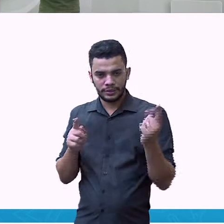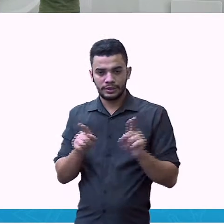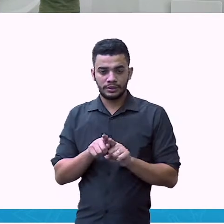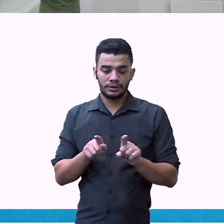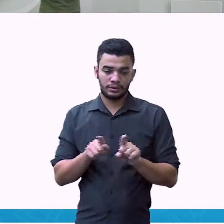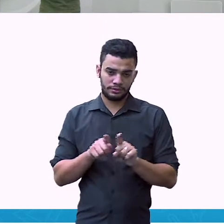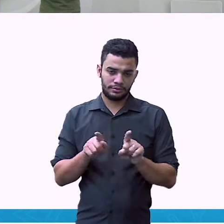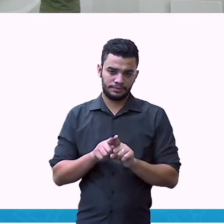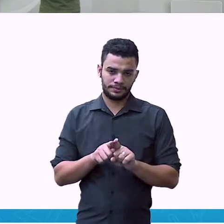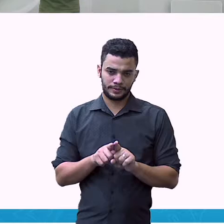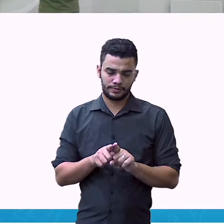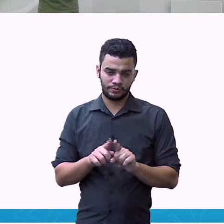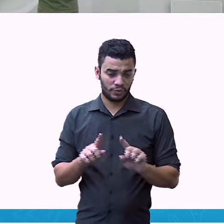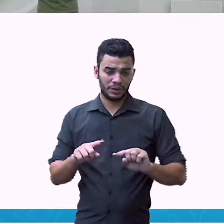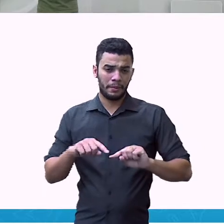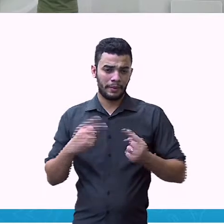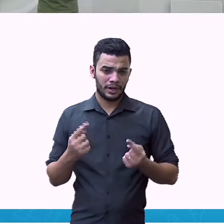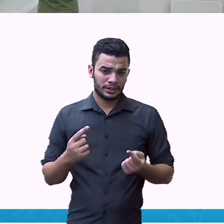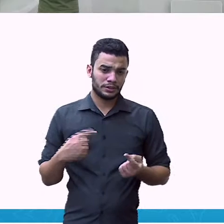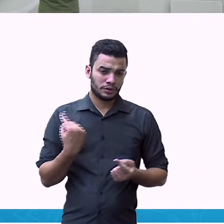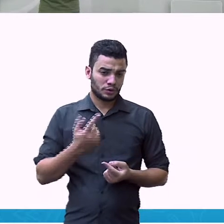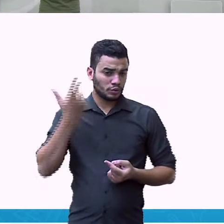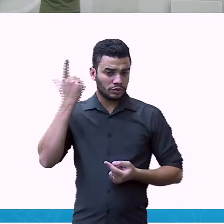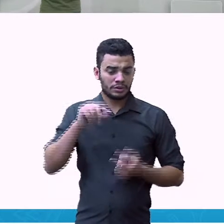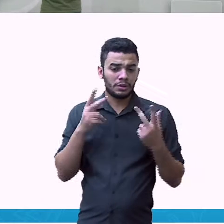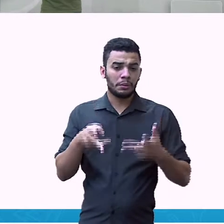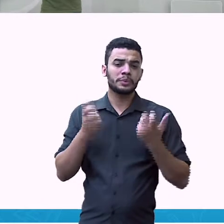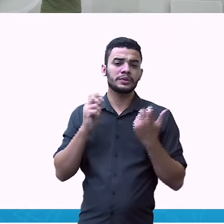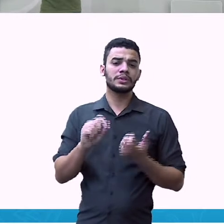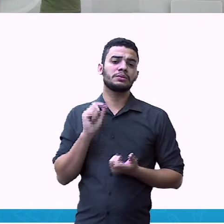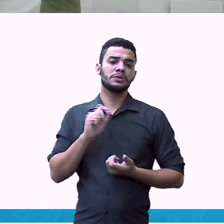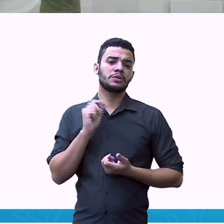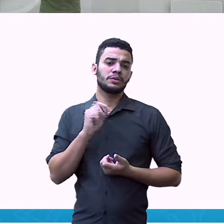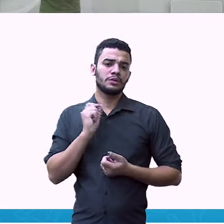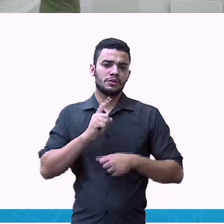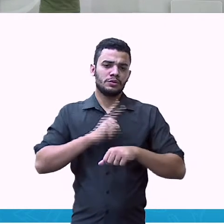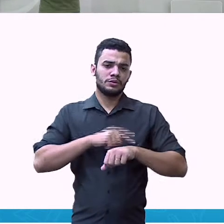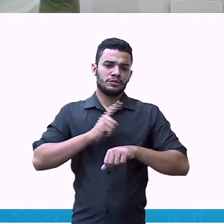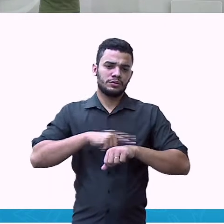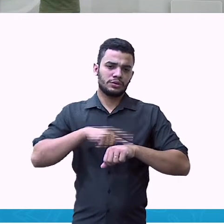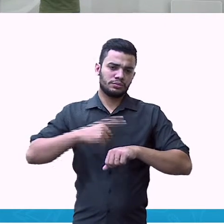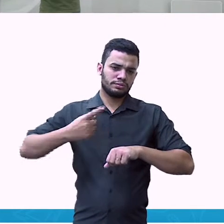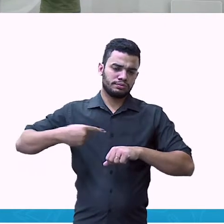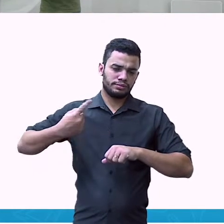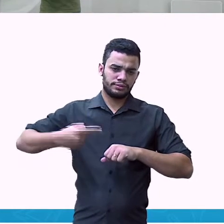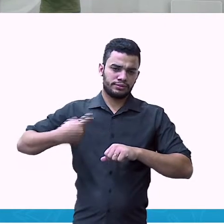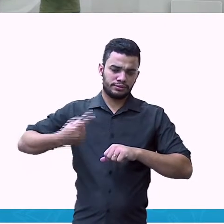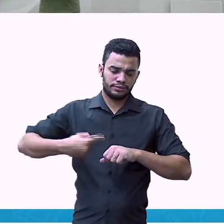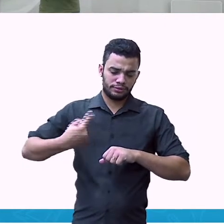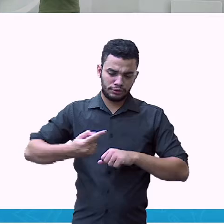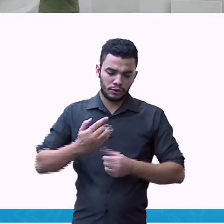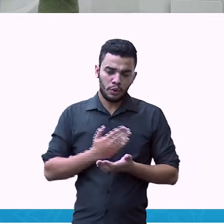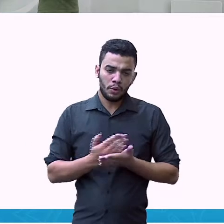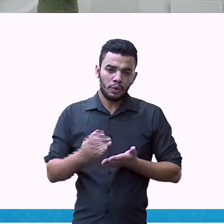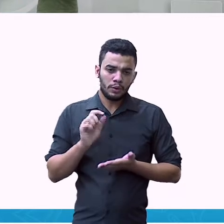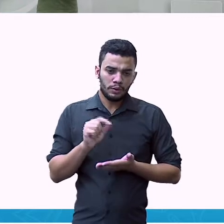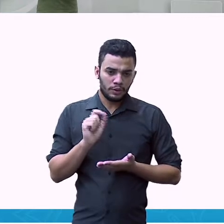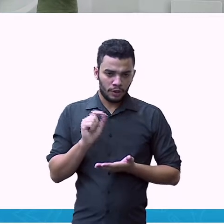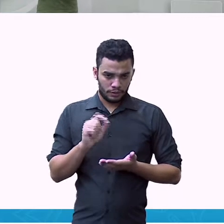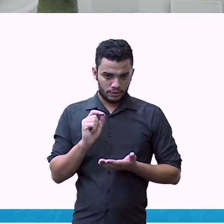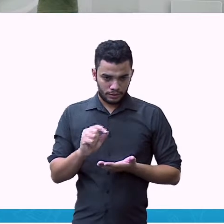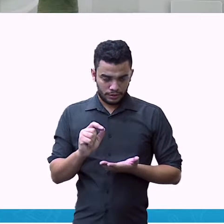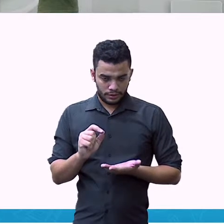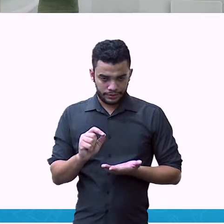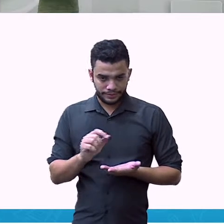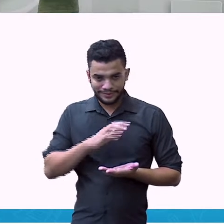muitas alterações nestes espaços naturais, alguns seres vivos, eles são